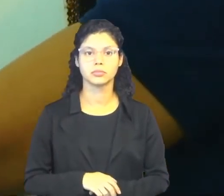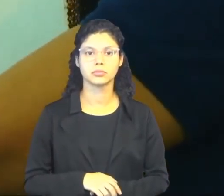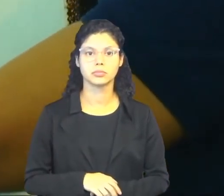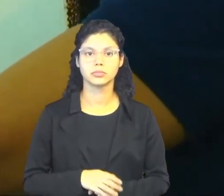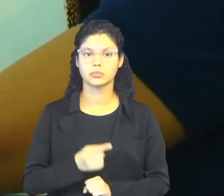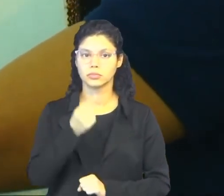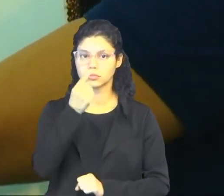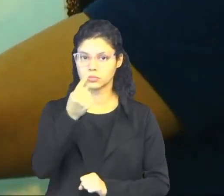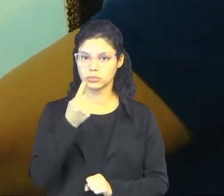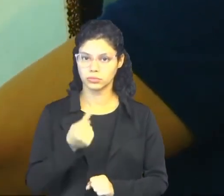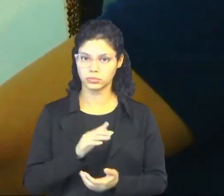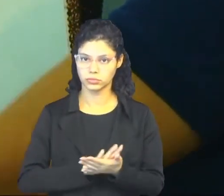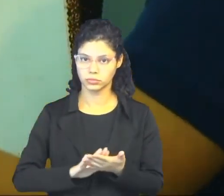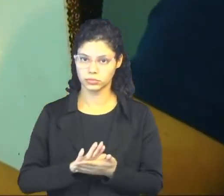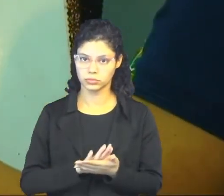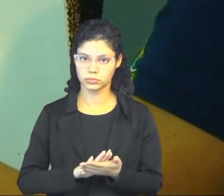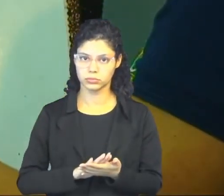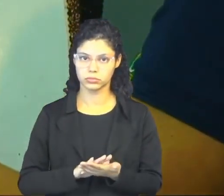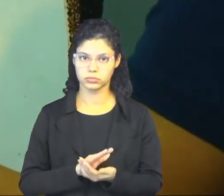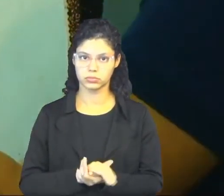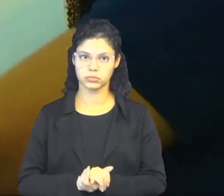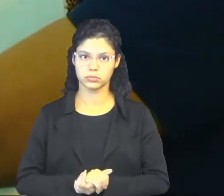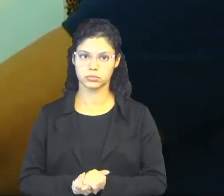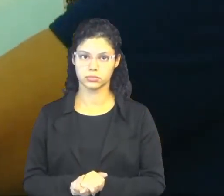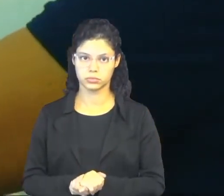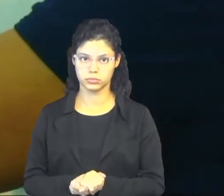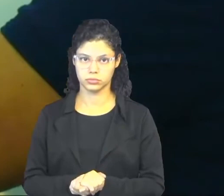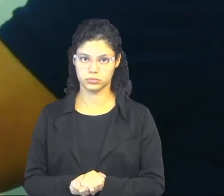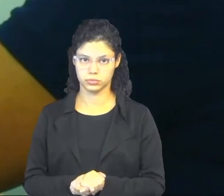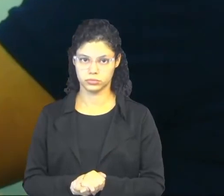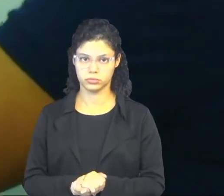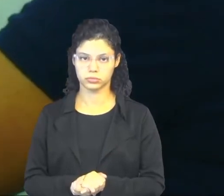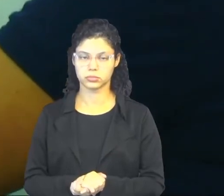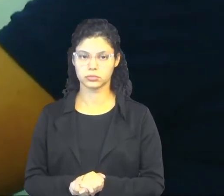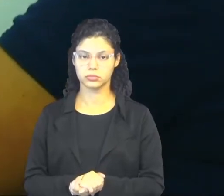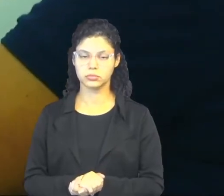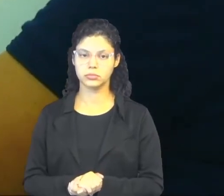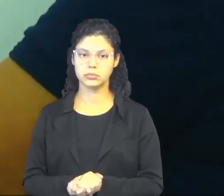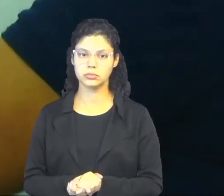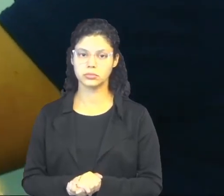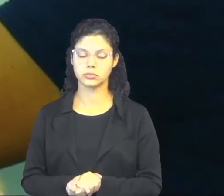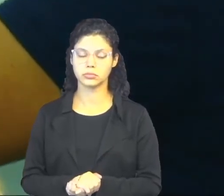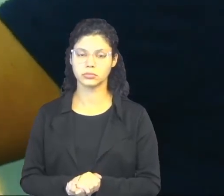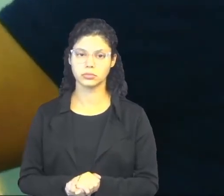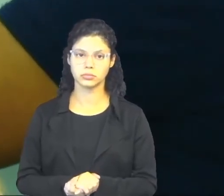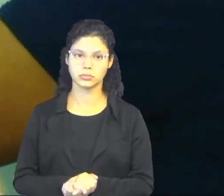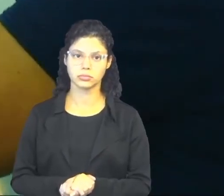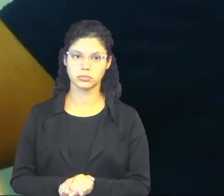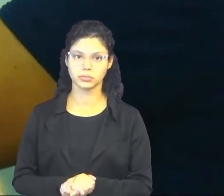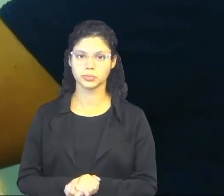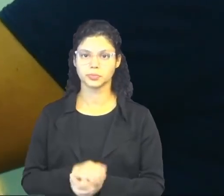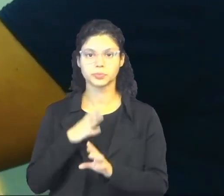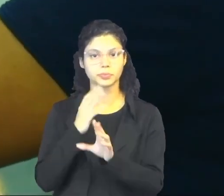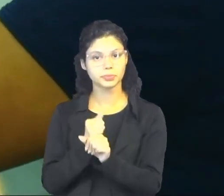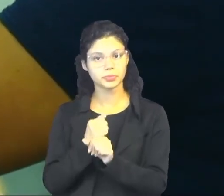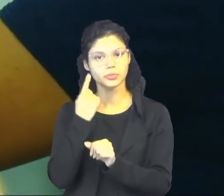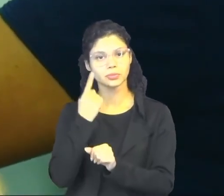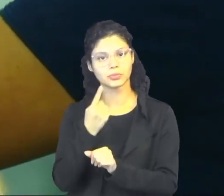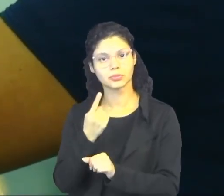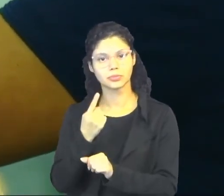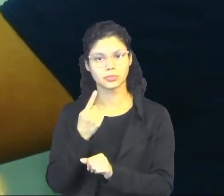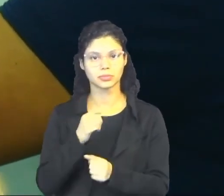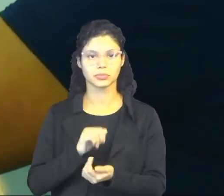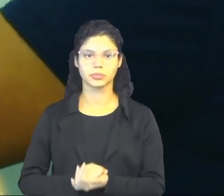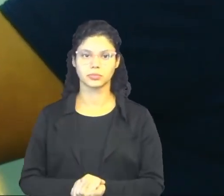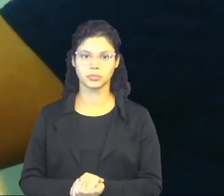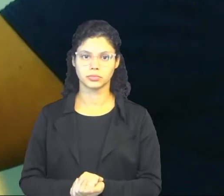1 mais nada, eu não tenho mais nada para acrescentar aqui. 1, eu faço repetir aqui, ó. Lembrando que o sinal da